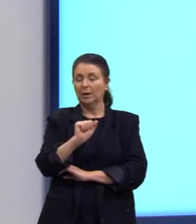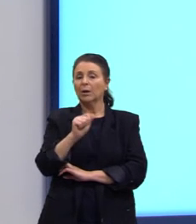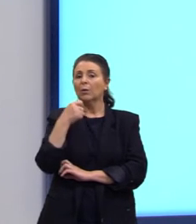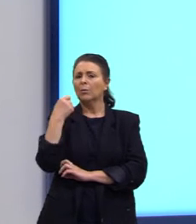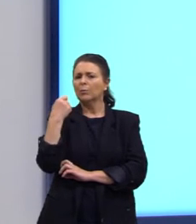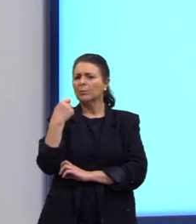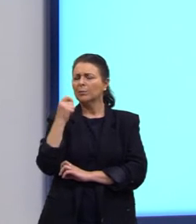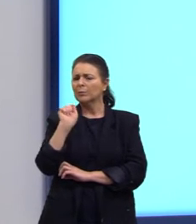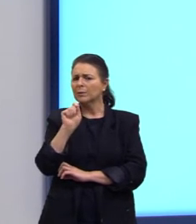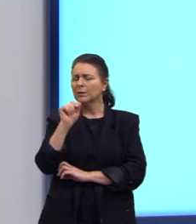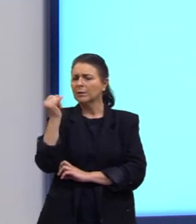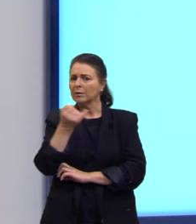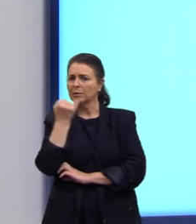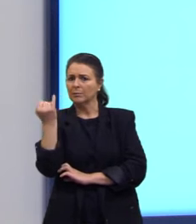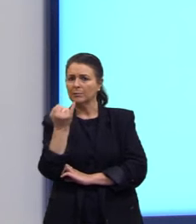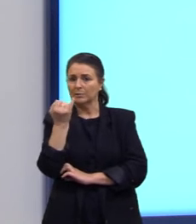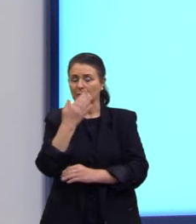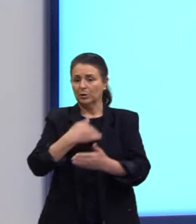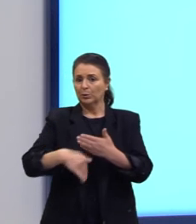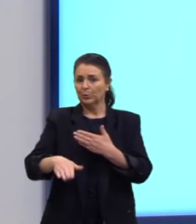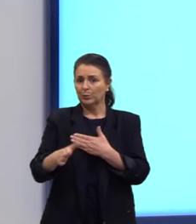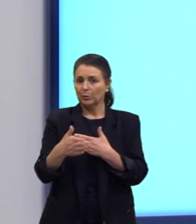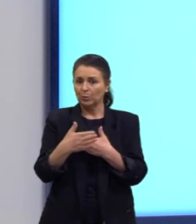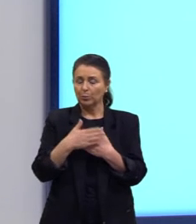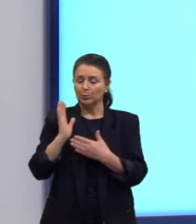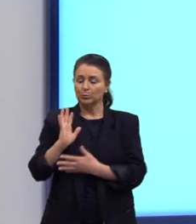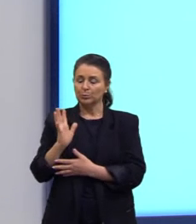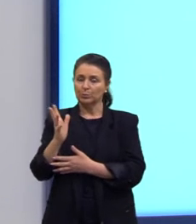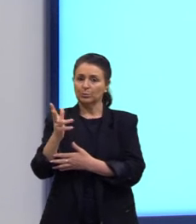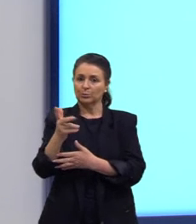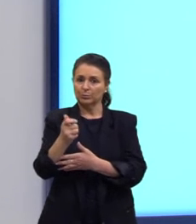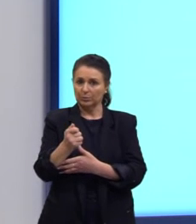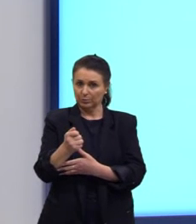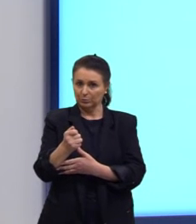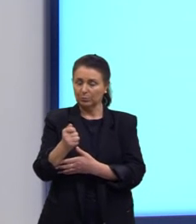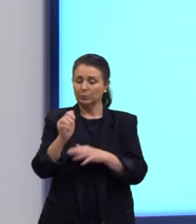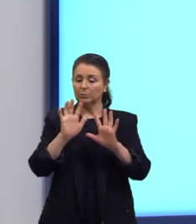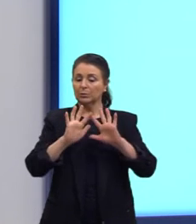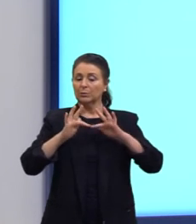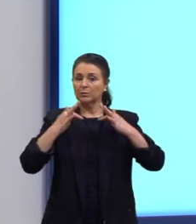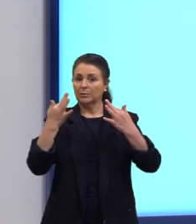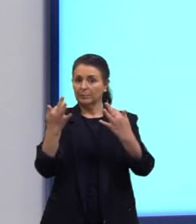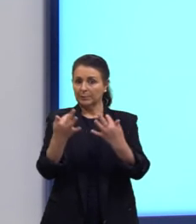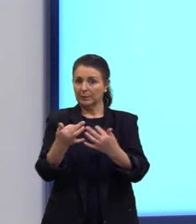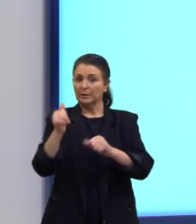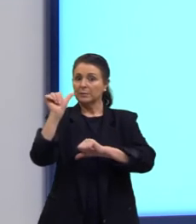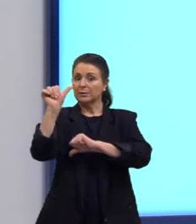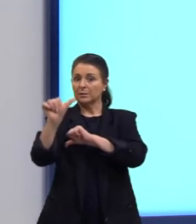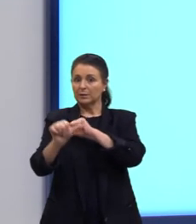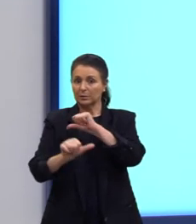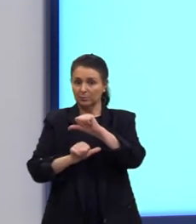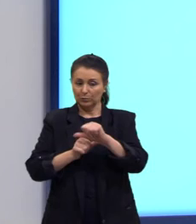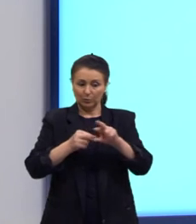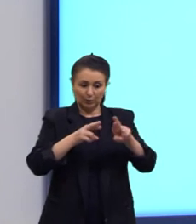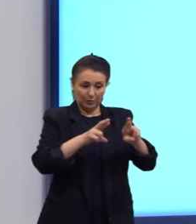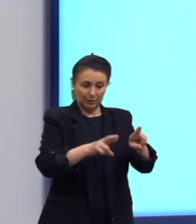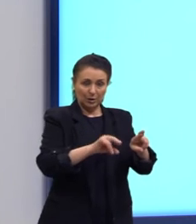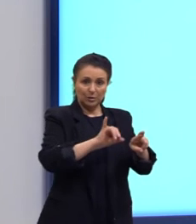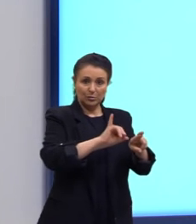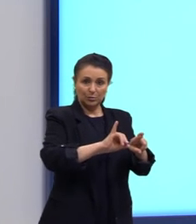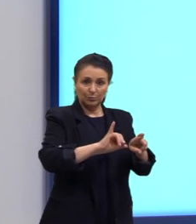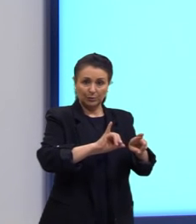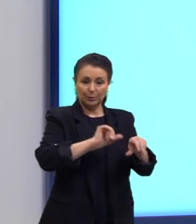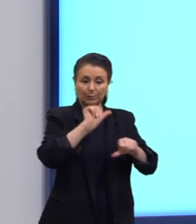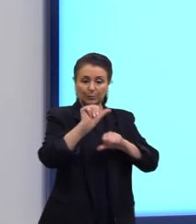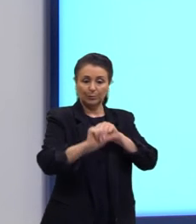primeiro tá são todas esses dados né são as famílias que mudaram da região e para